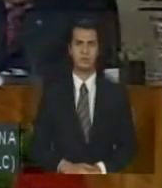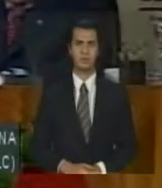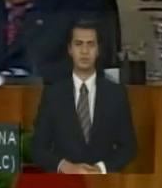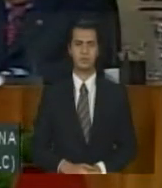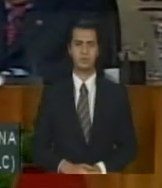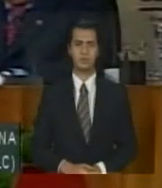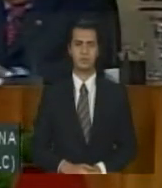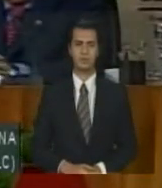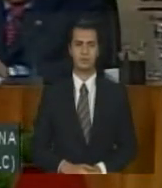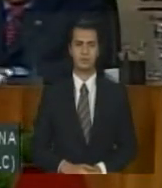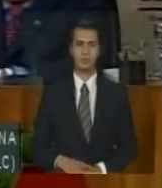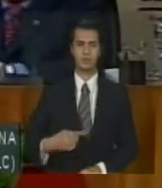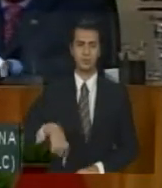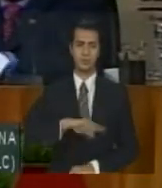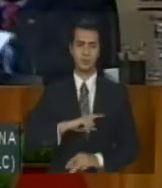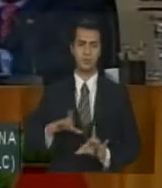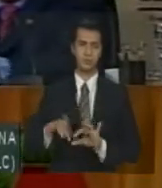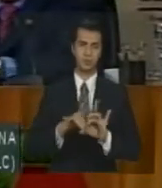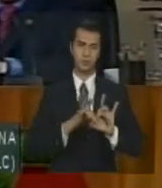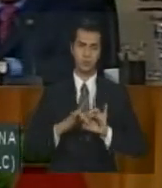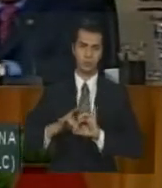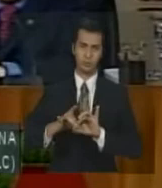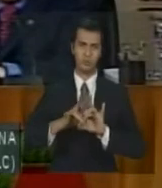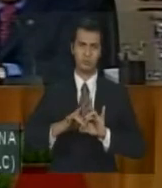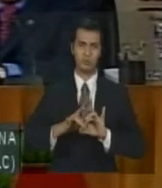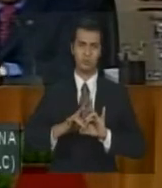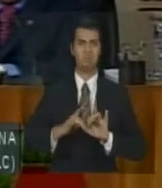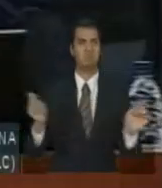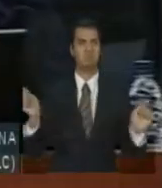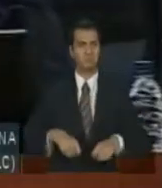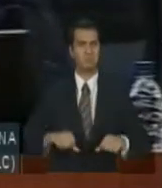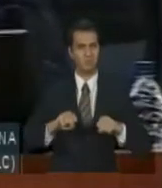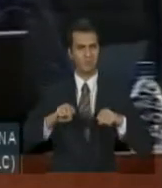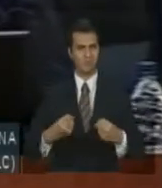Juntos, seremos mais fortes.